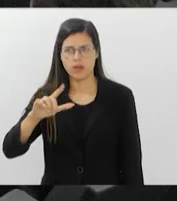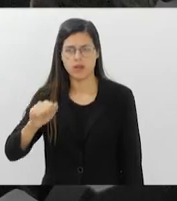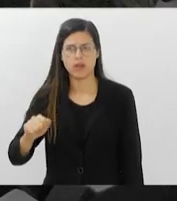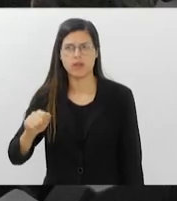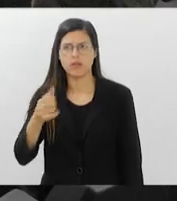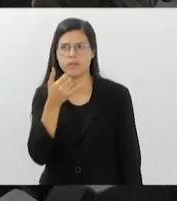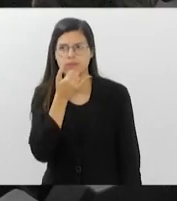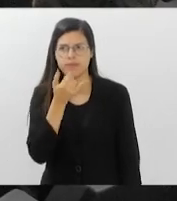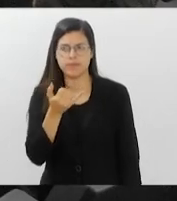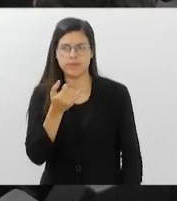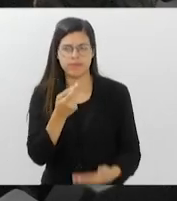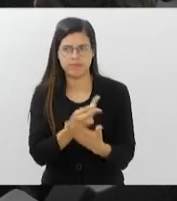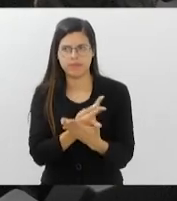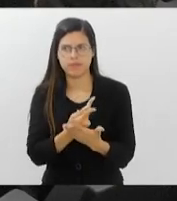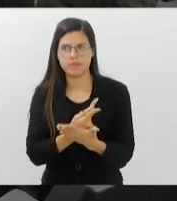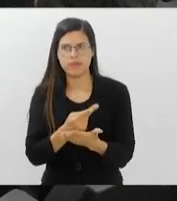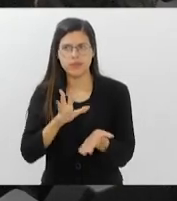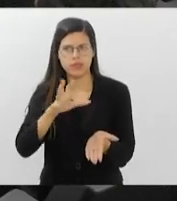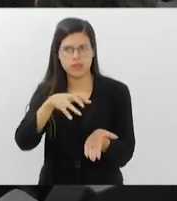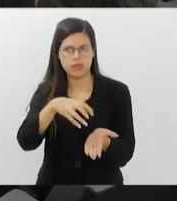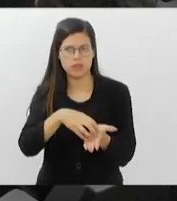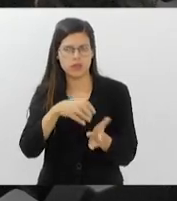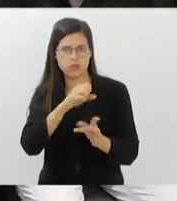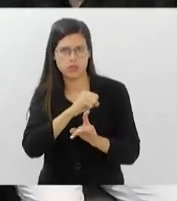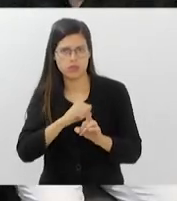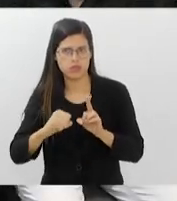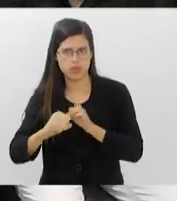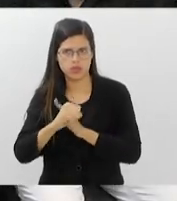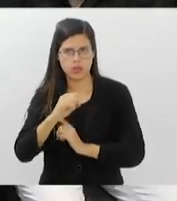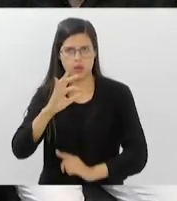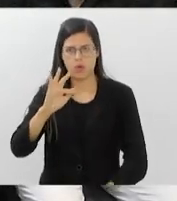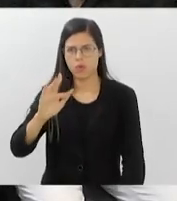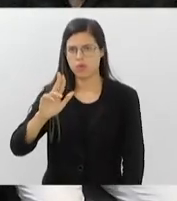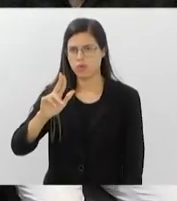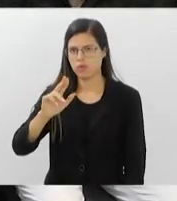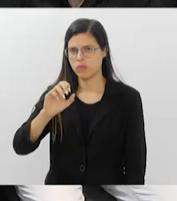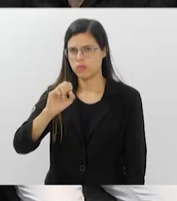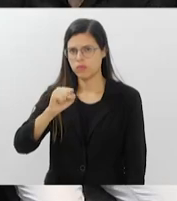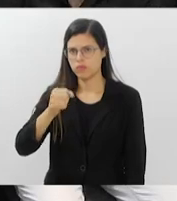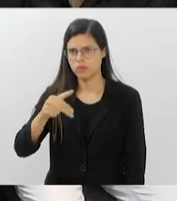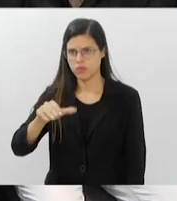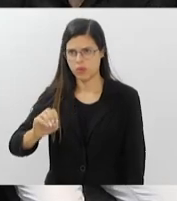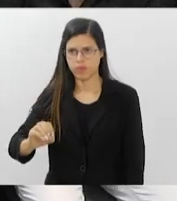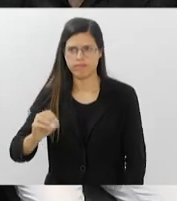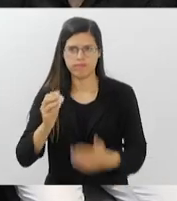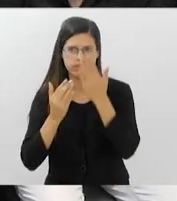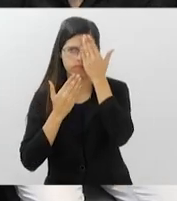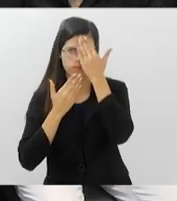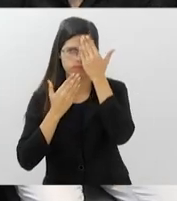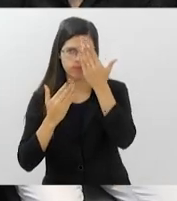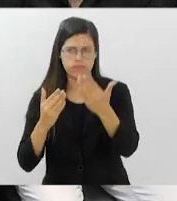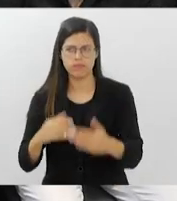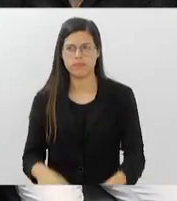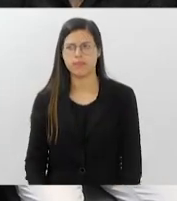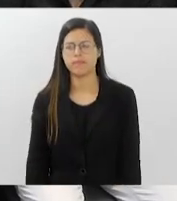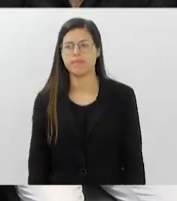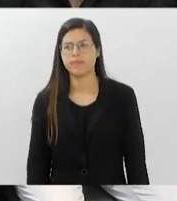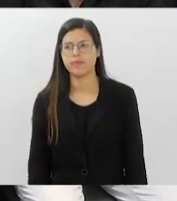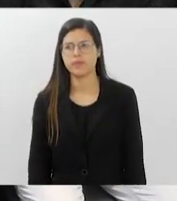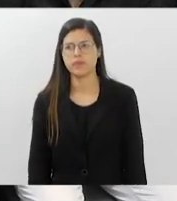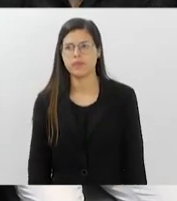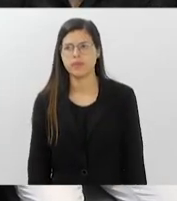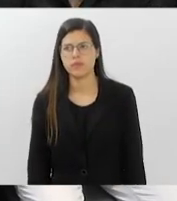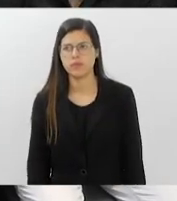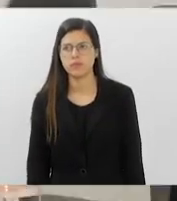minha Assessoria Centro Social fusão Obrigado nossa querida aqui então indagar